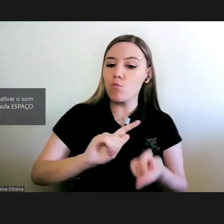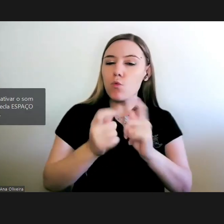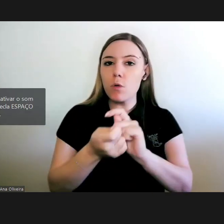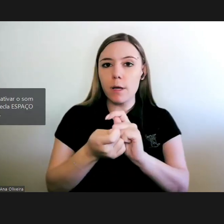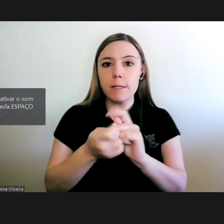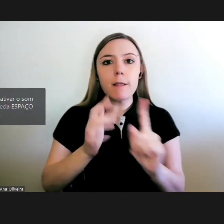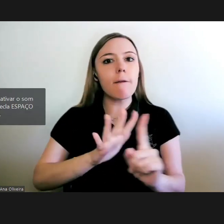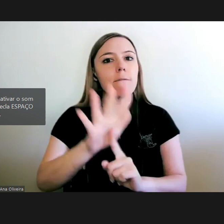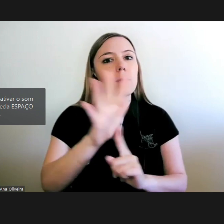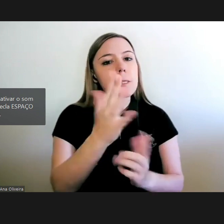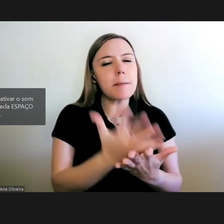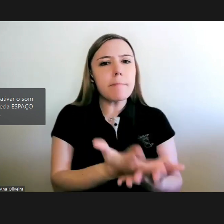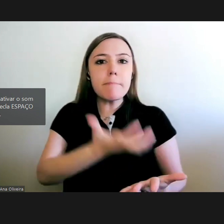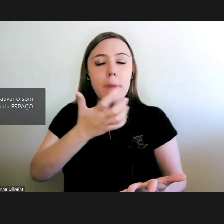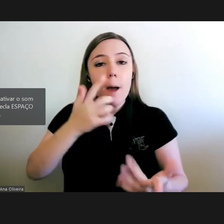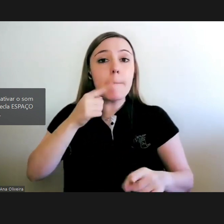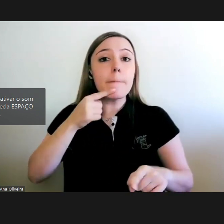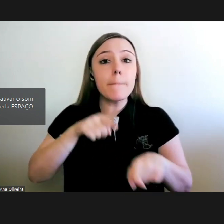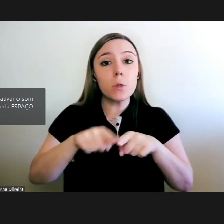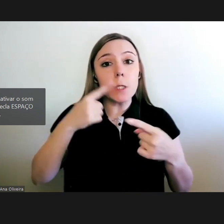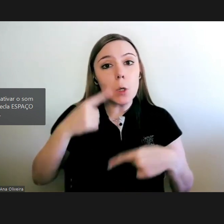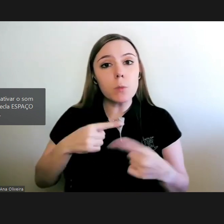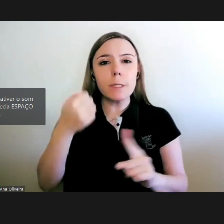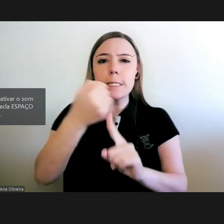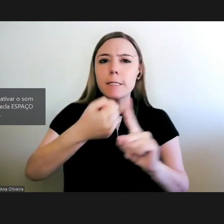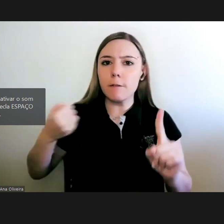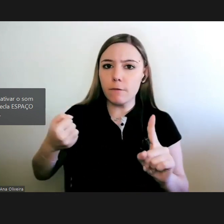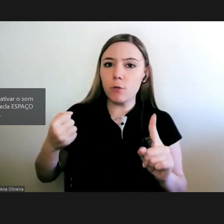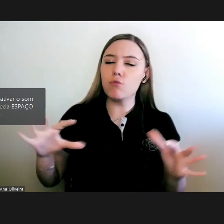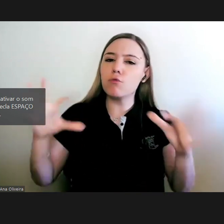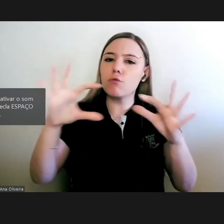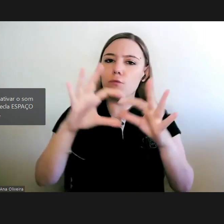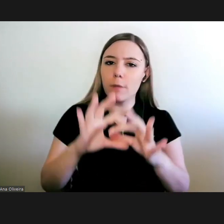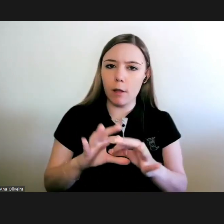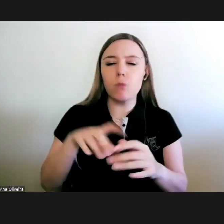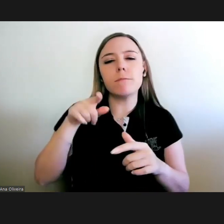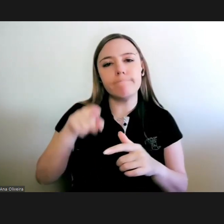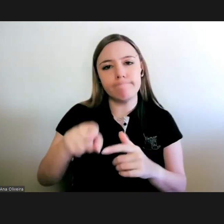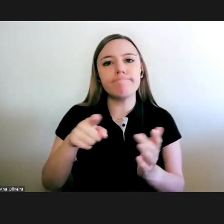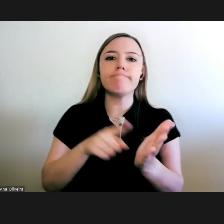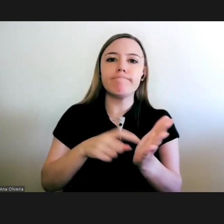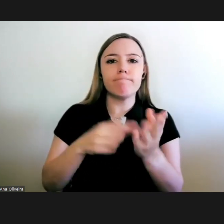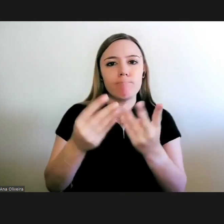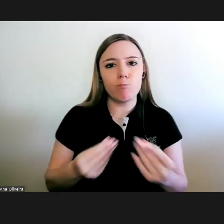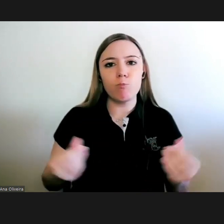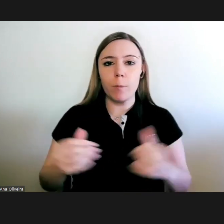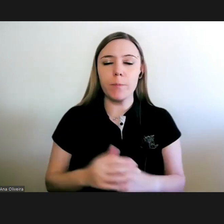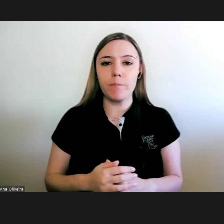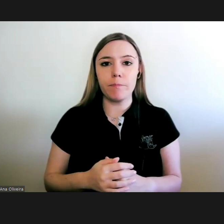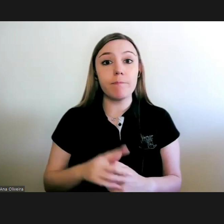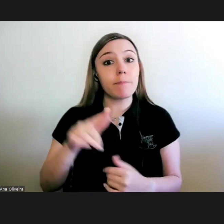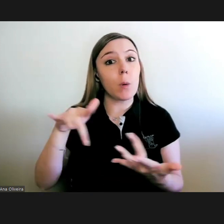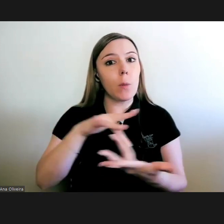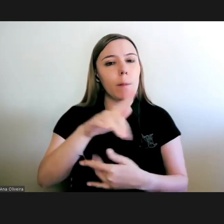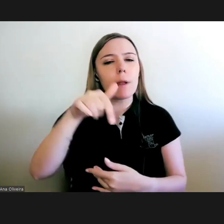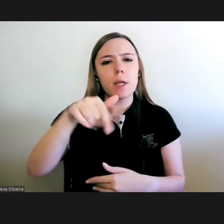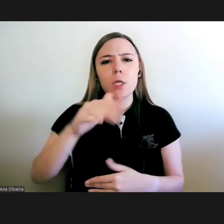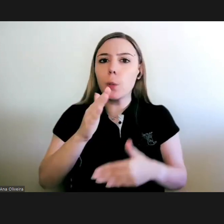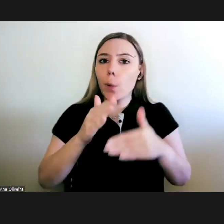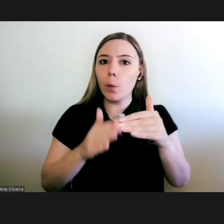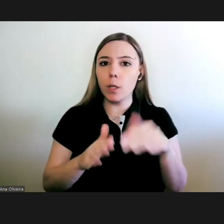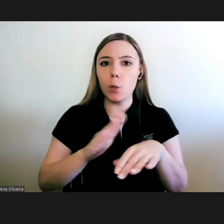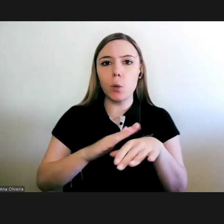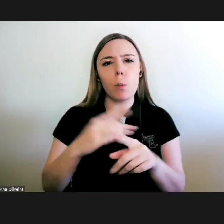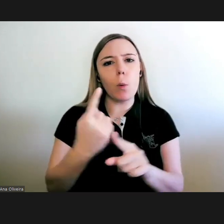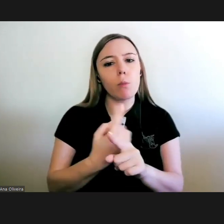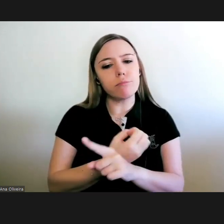nas políticas públicas e de desafios renovados em sustentabilidade. Este evento decorre de um conjunto de